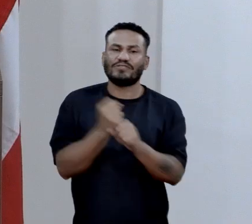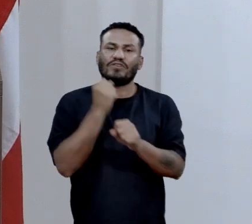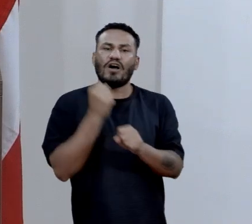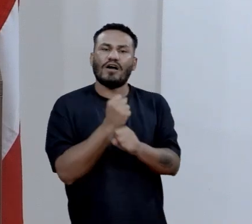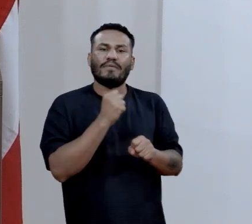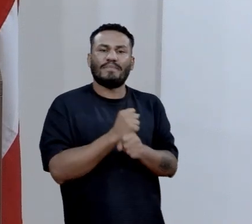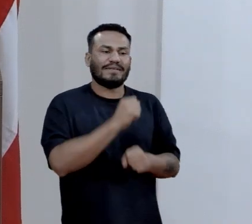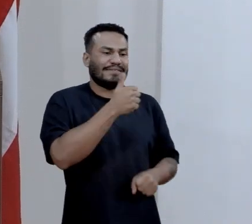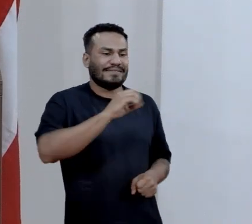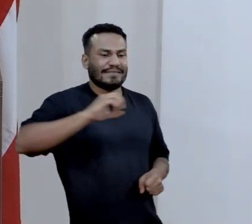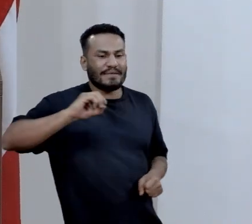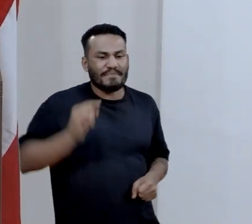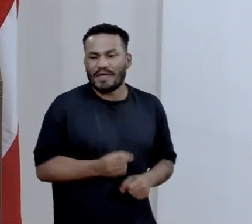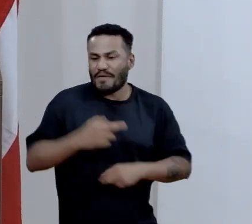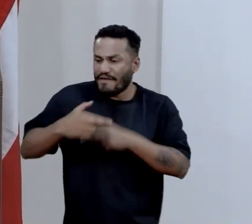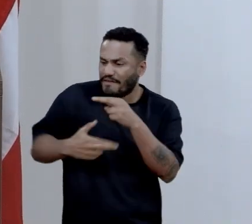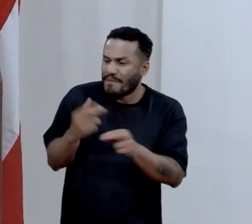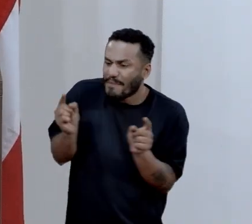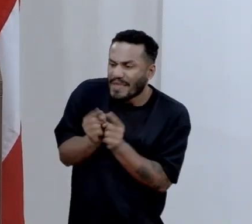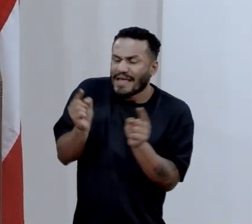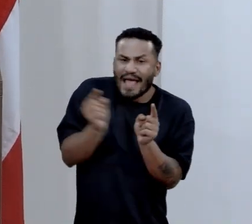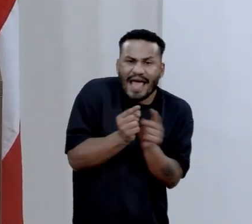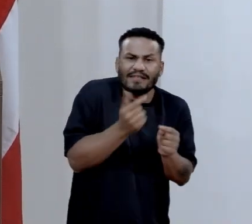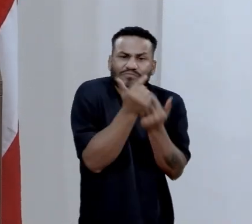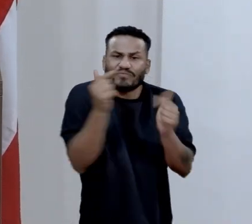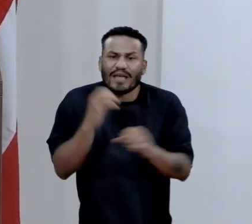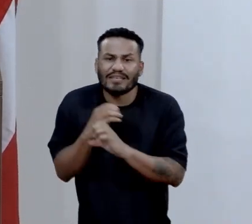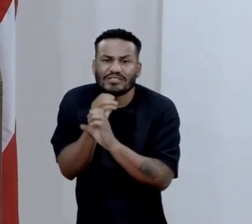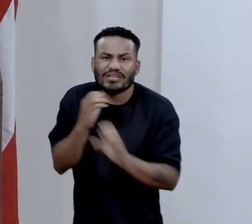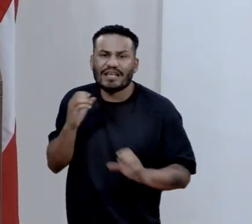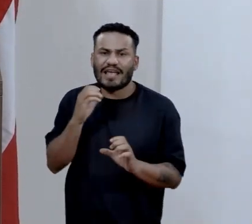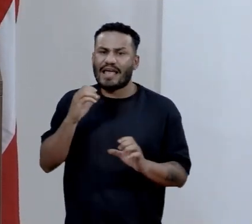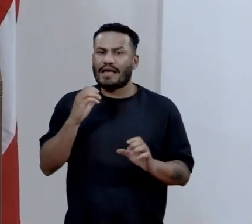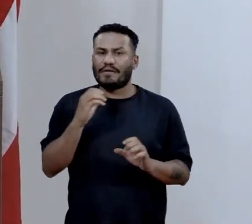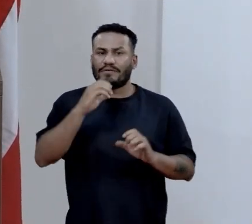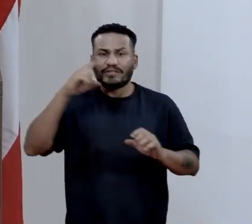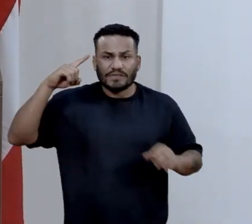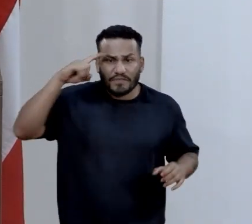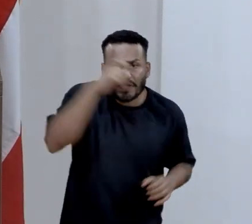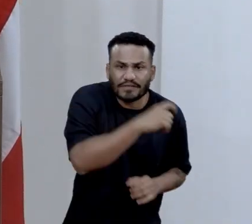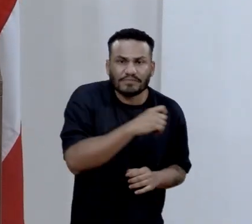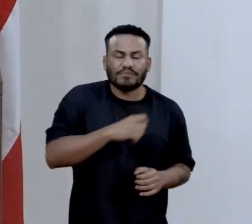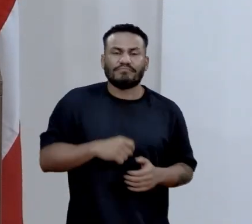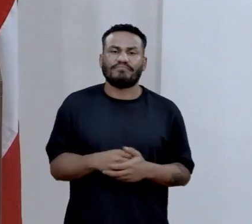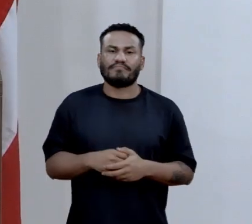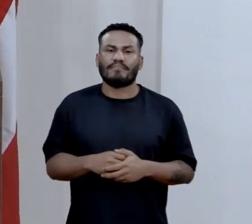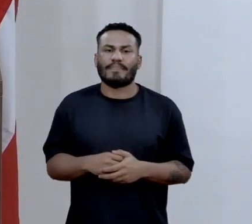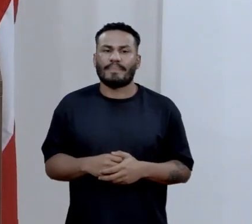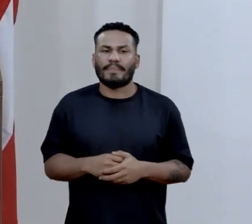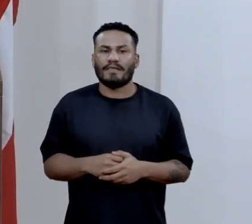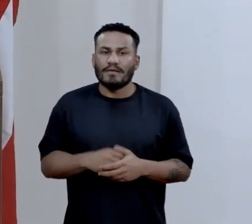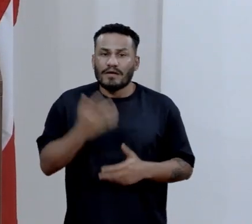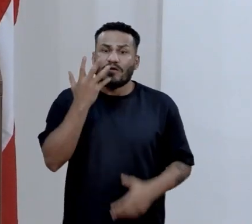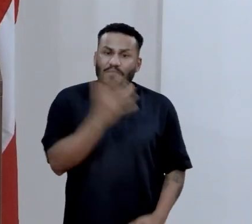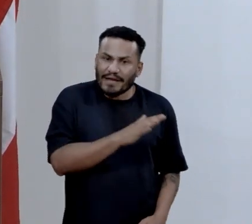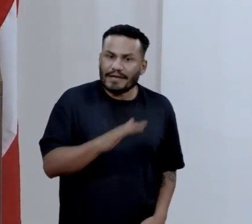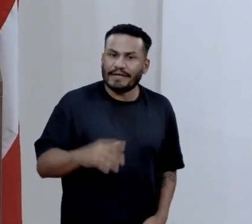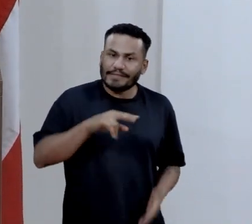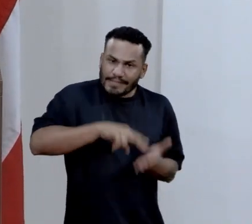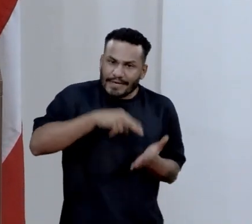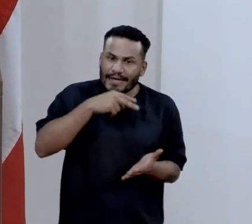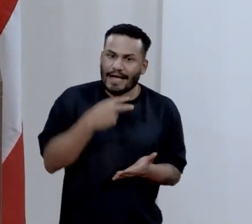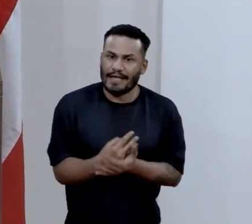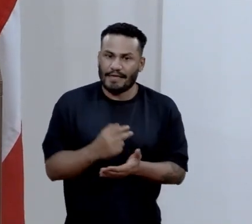de 100 mil, reforma pequena e coisa e tal, eu não tenho engenheiro suficiente, ou seja, está difícil. Ou seja, uma criança caiu,